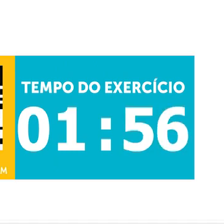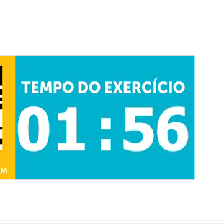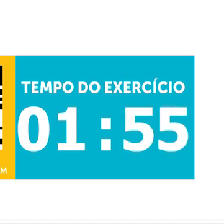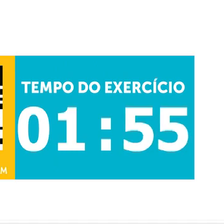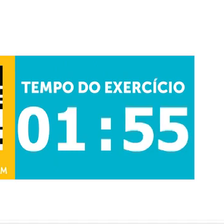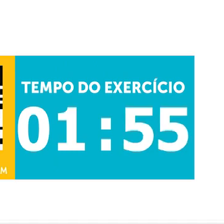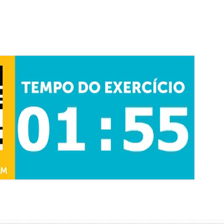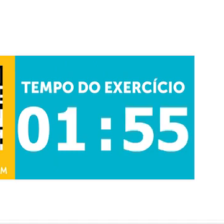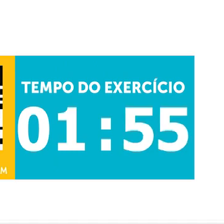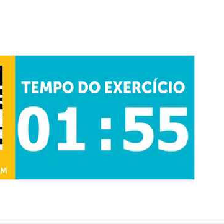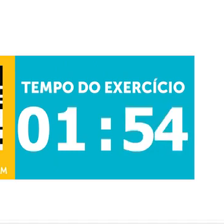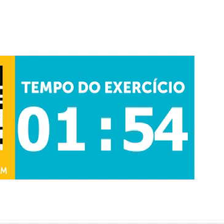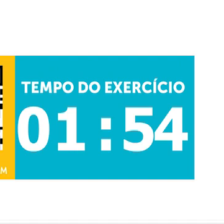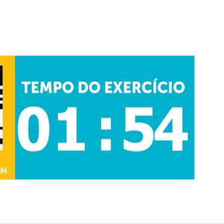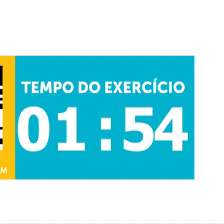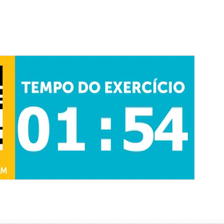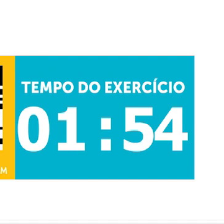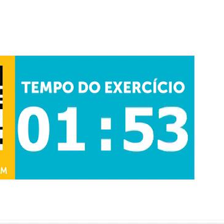Música